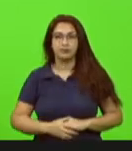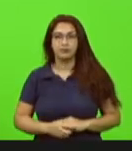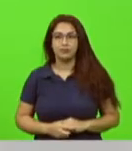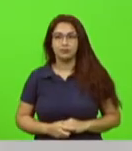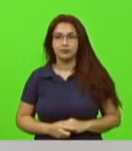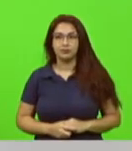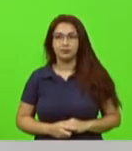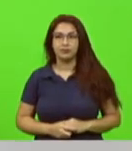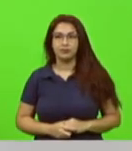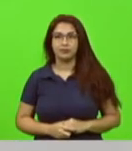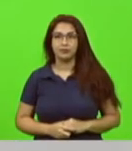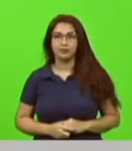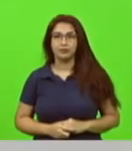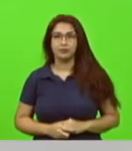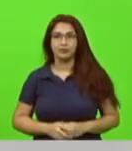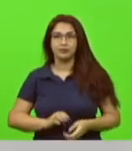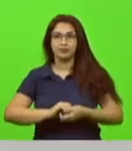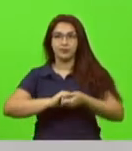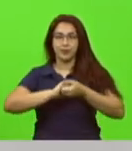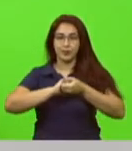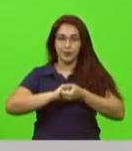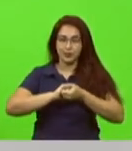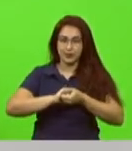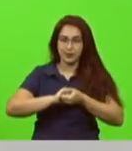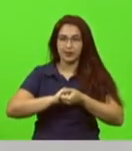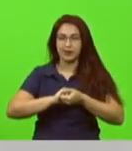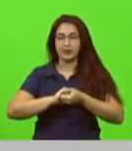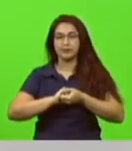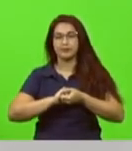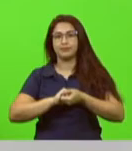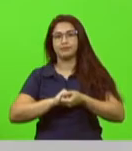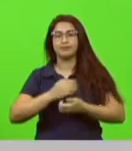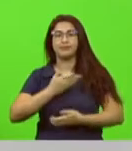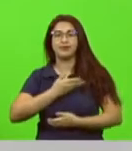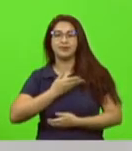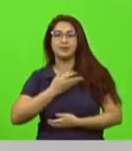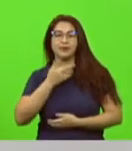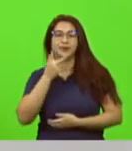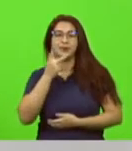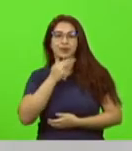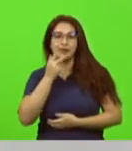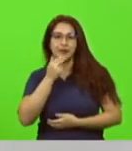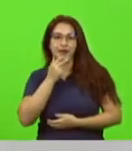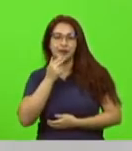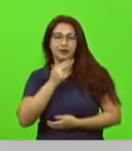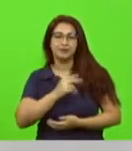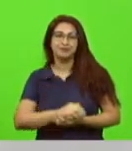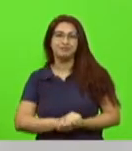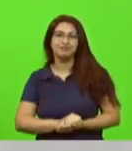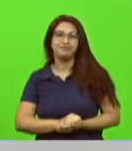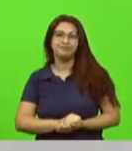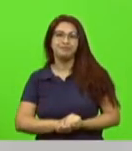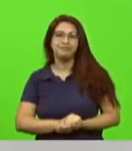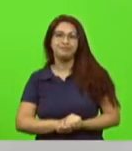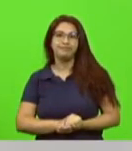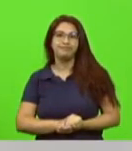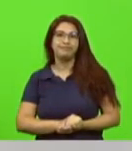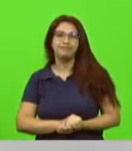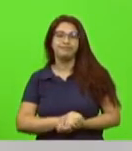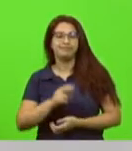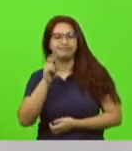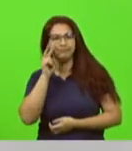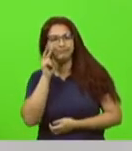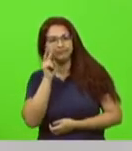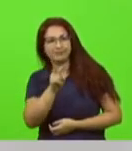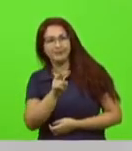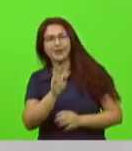Eu quero cumprimentar o deputado Kennedy, da alegria de rever o amigo aqui. A gente já tinha se